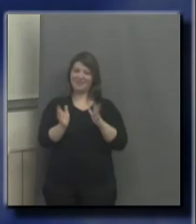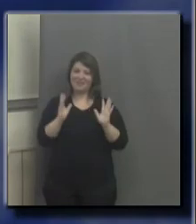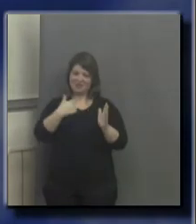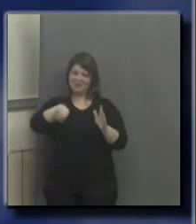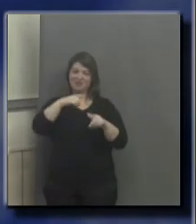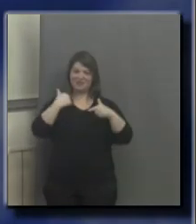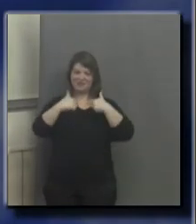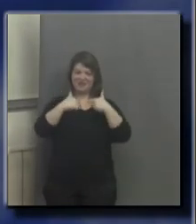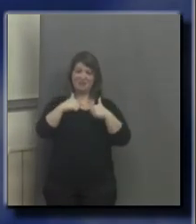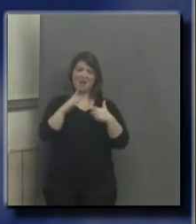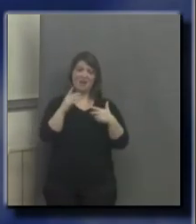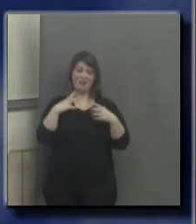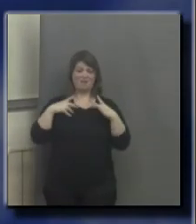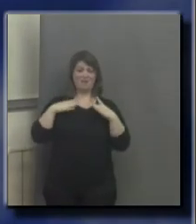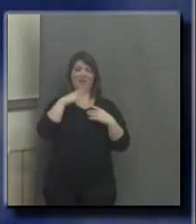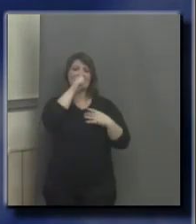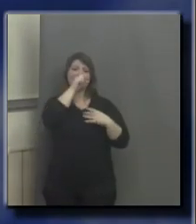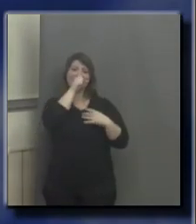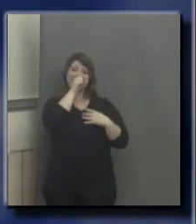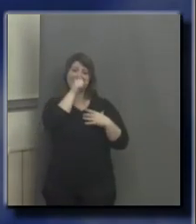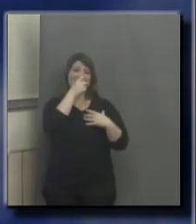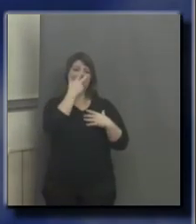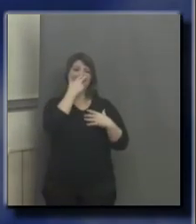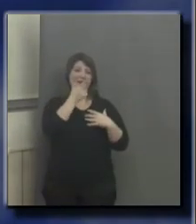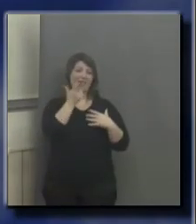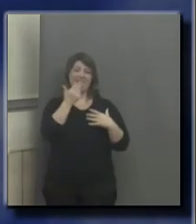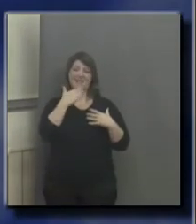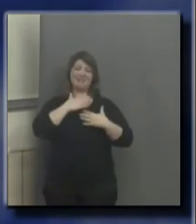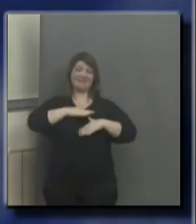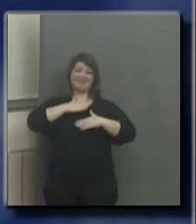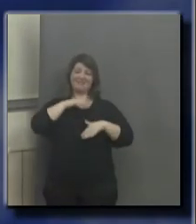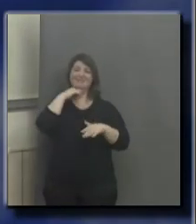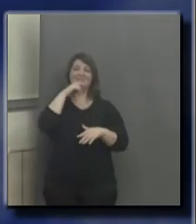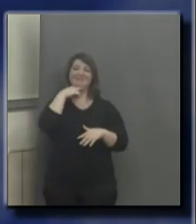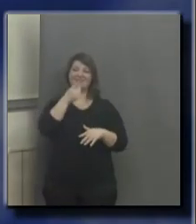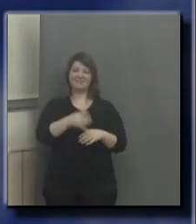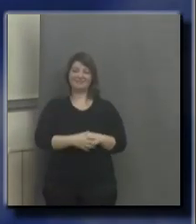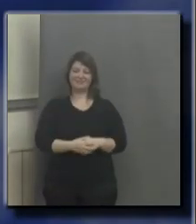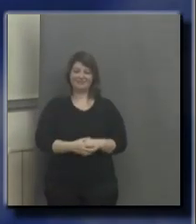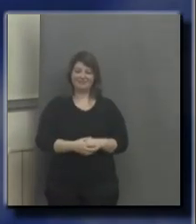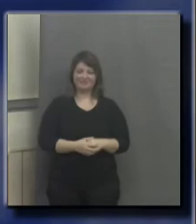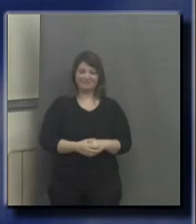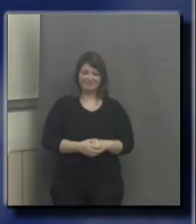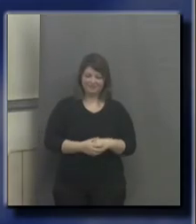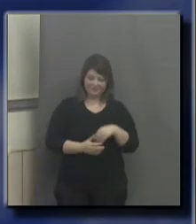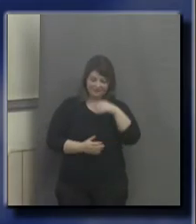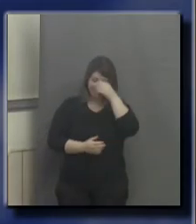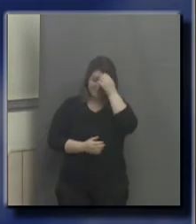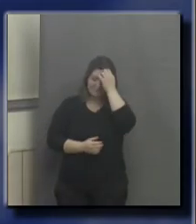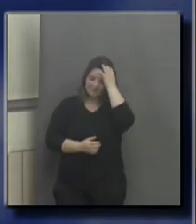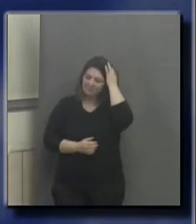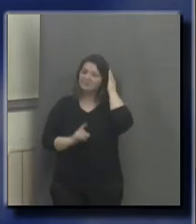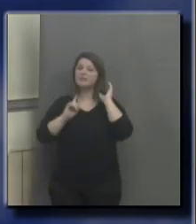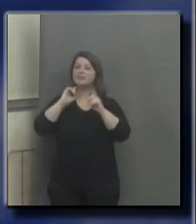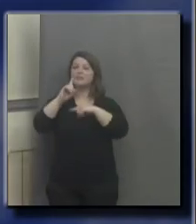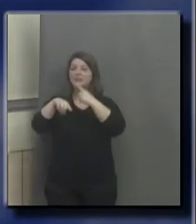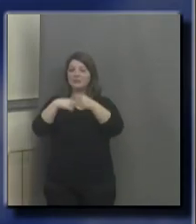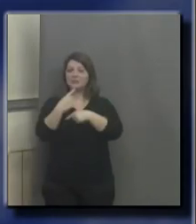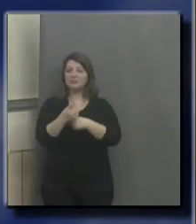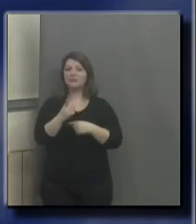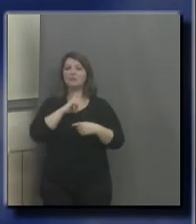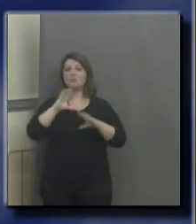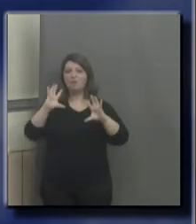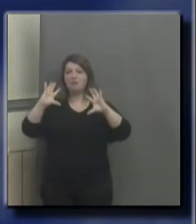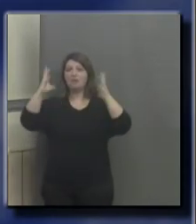ele não rende muito descanso extraordinário. E depois, nesses